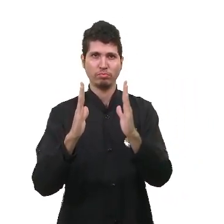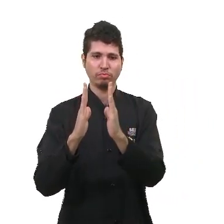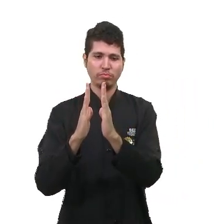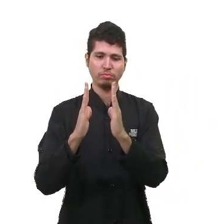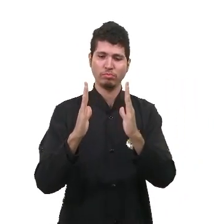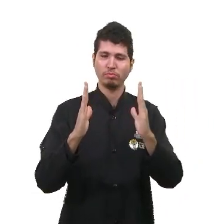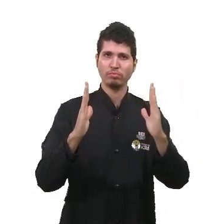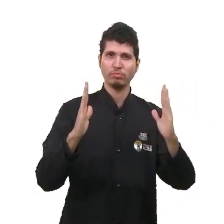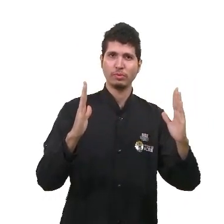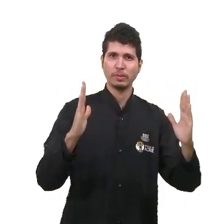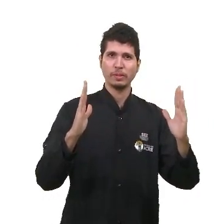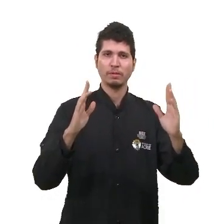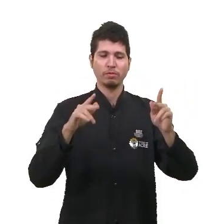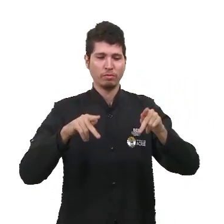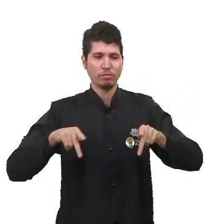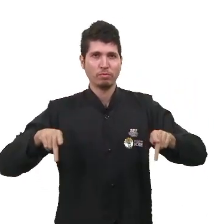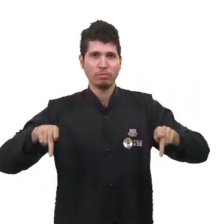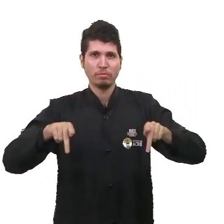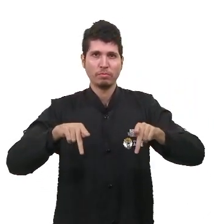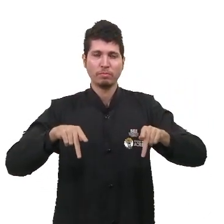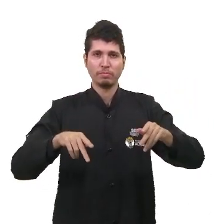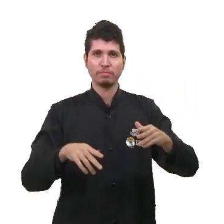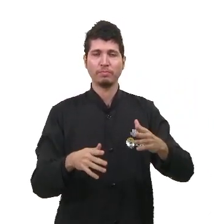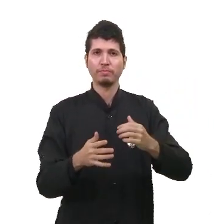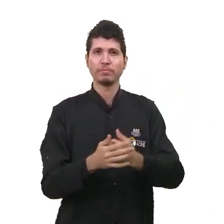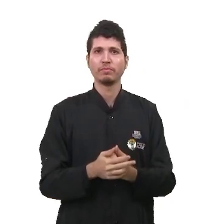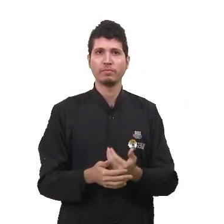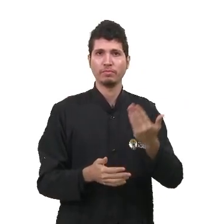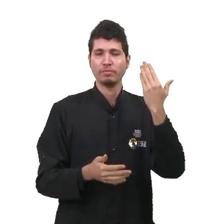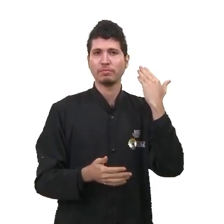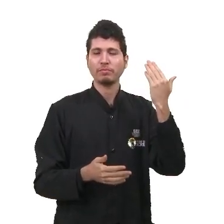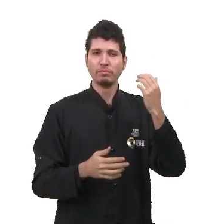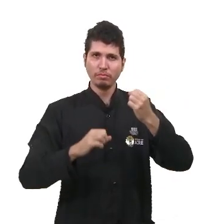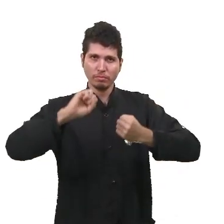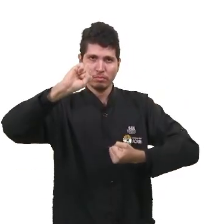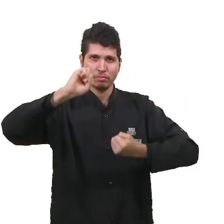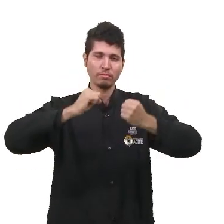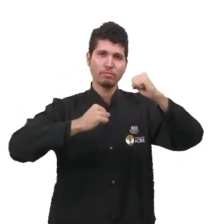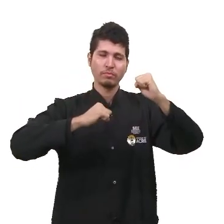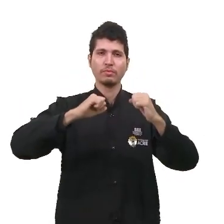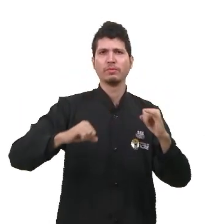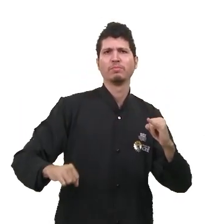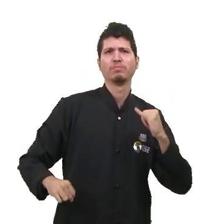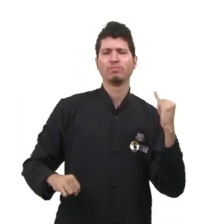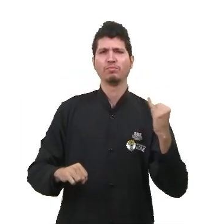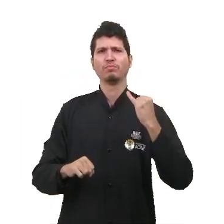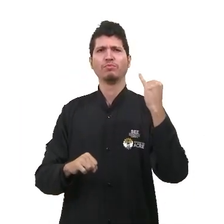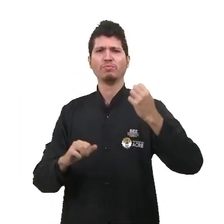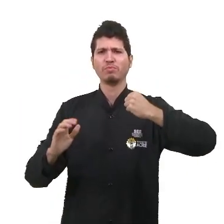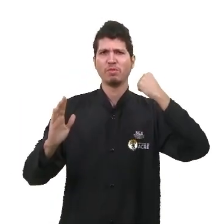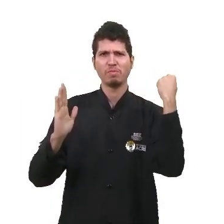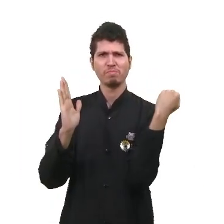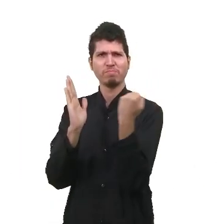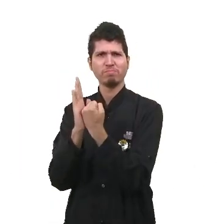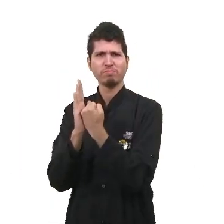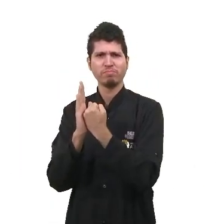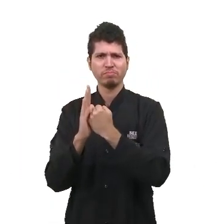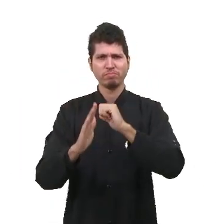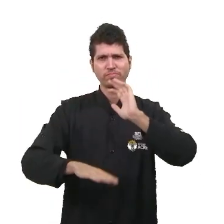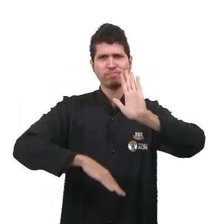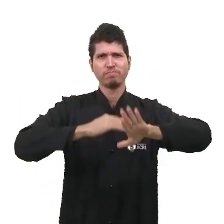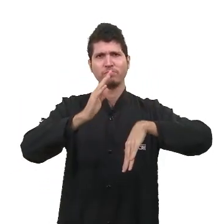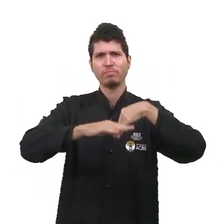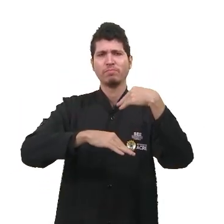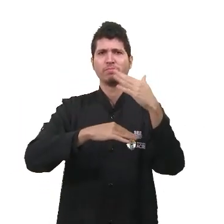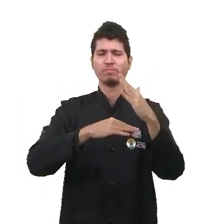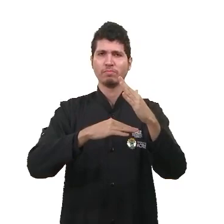proletariado. A era industrial, ela é bastante importante, tá? Porque ela foi marcada por grandes avanços